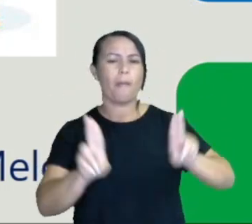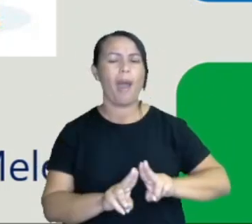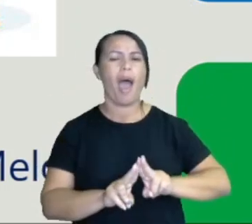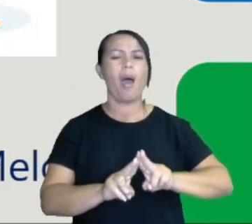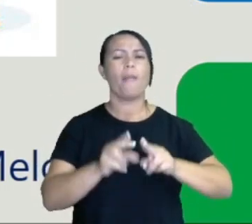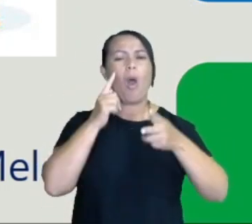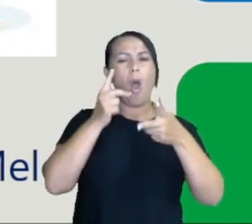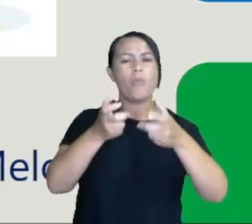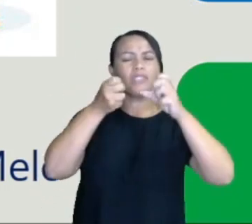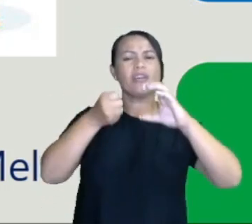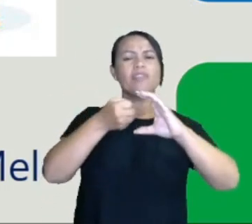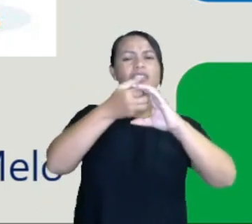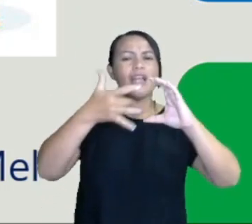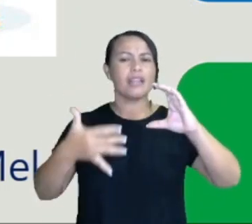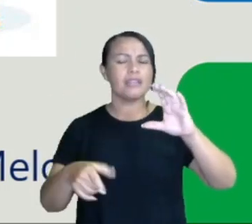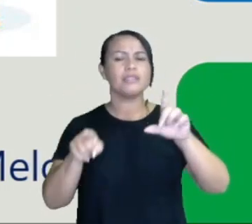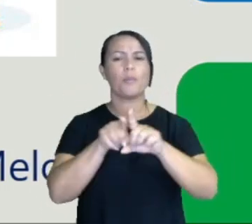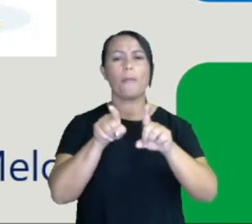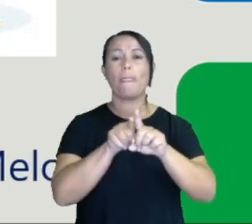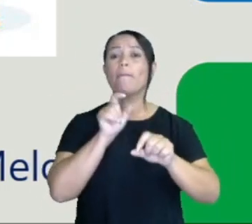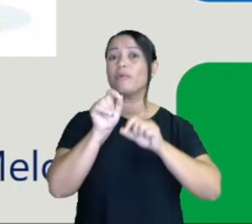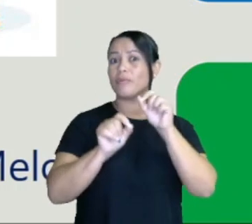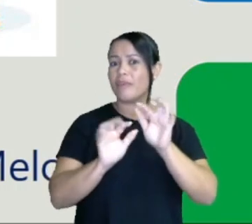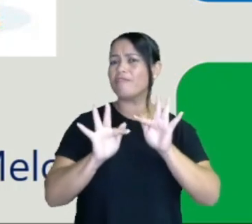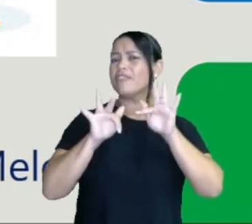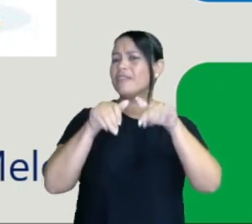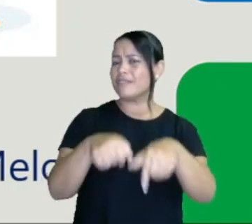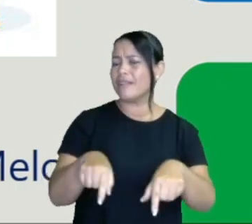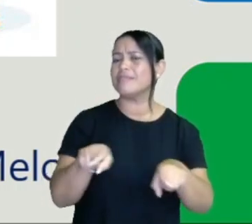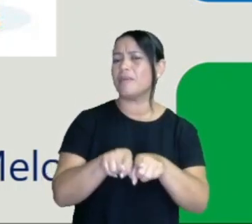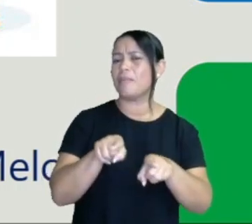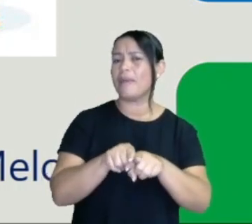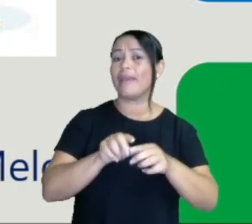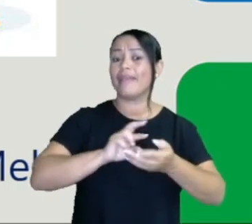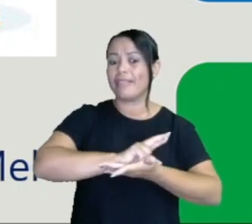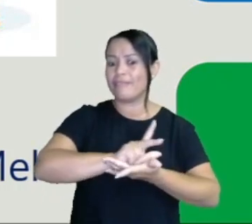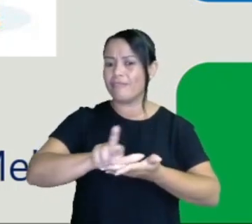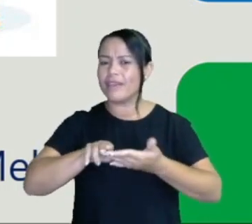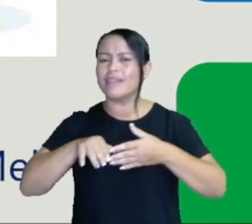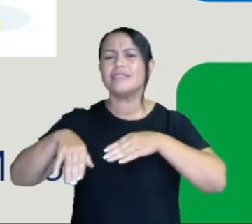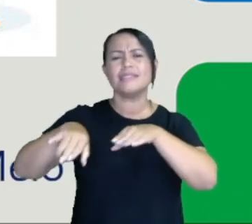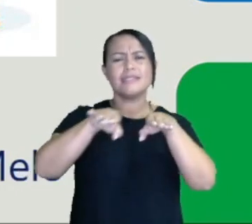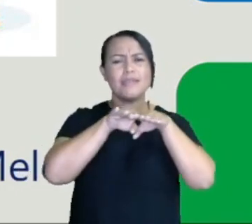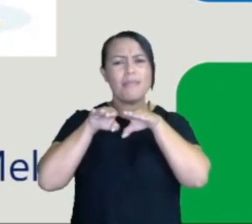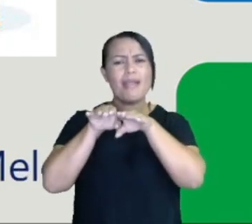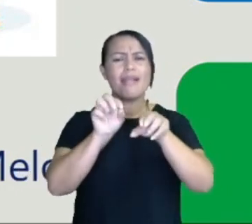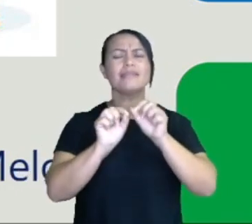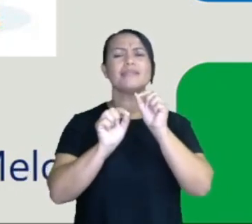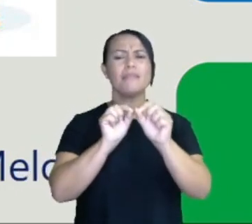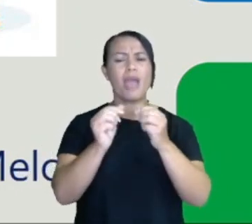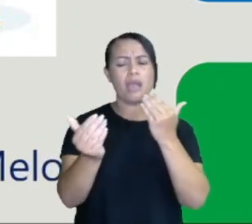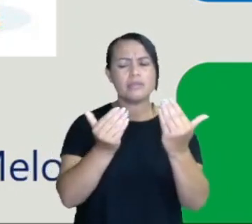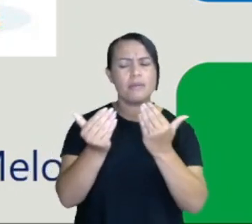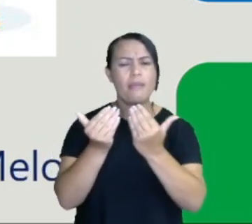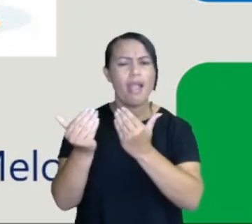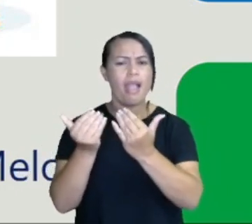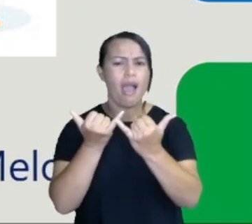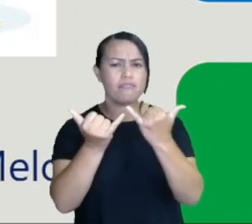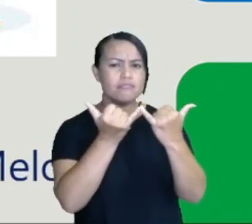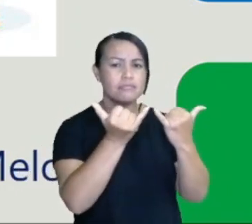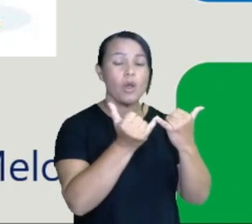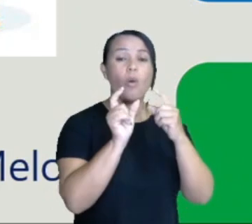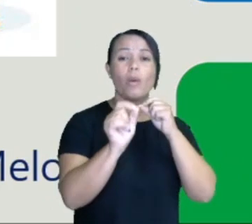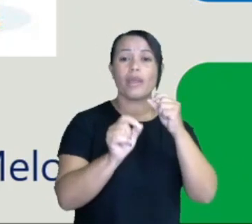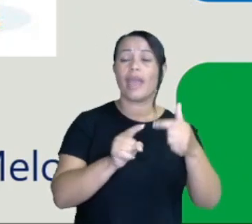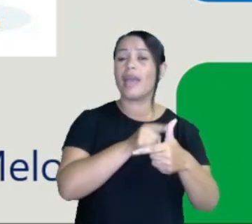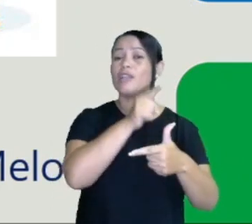características, elaboradores, finalidades, diferenças e semelhanças. A nossa segunda